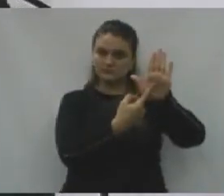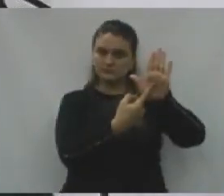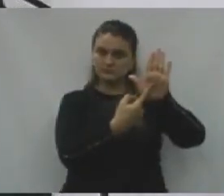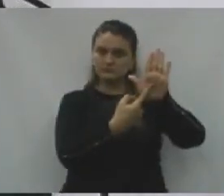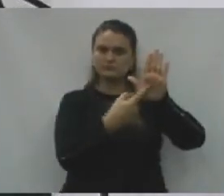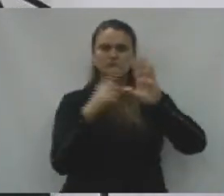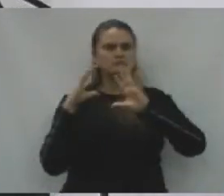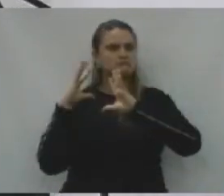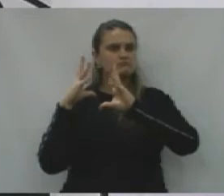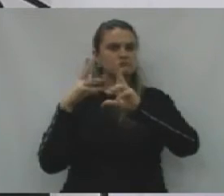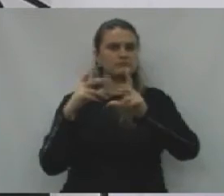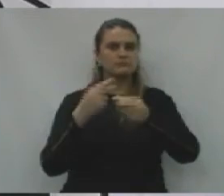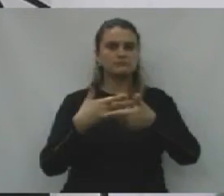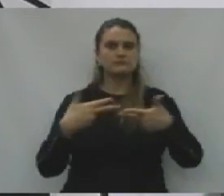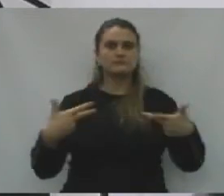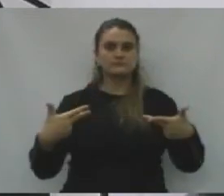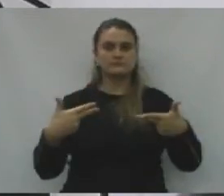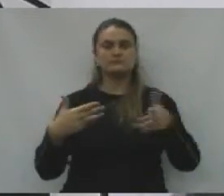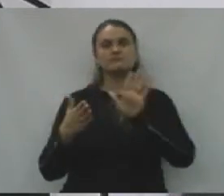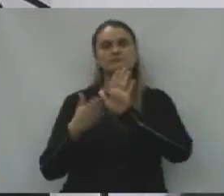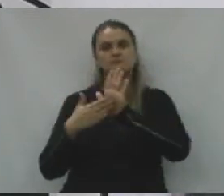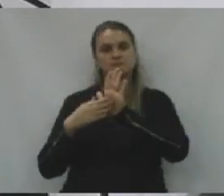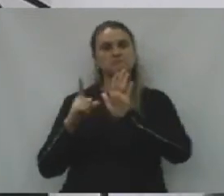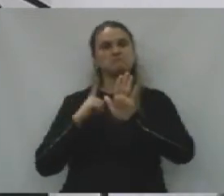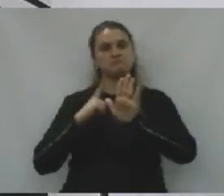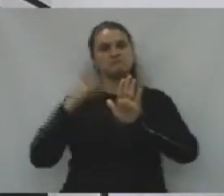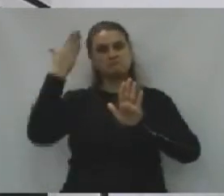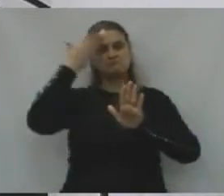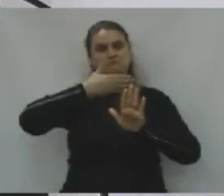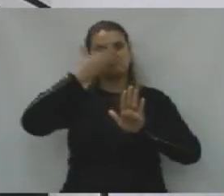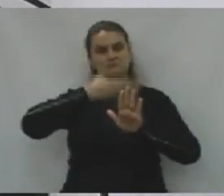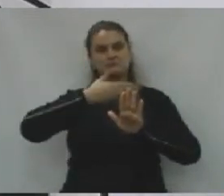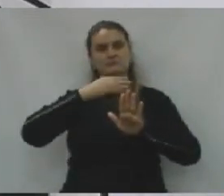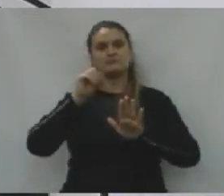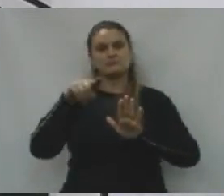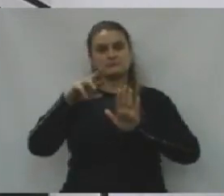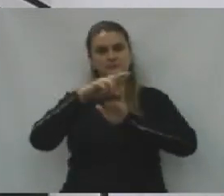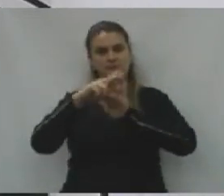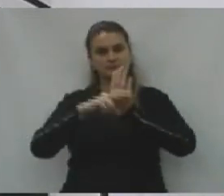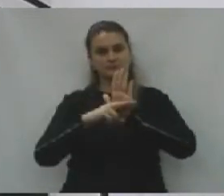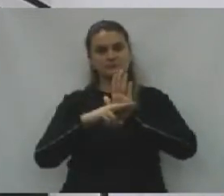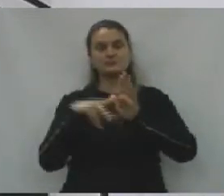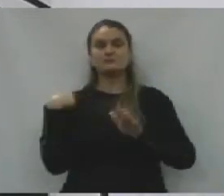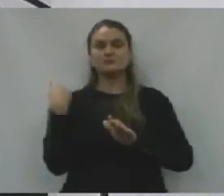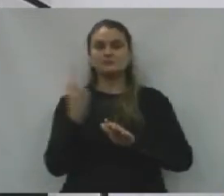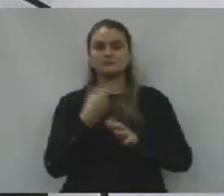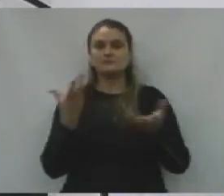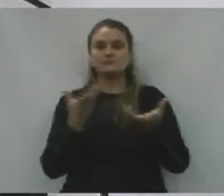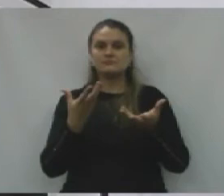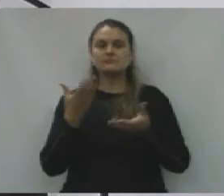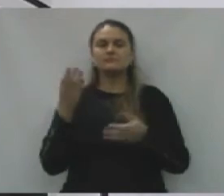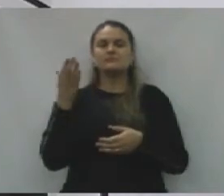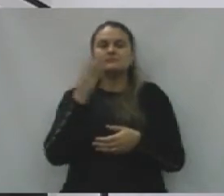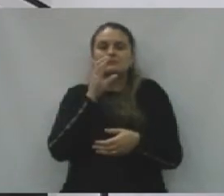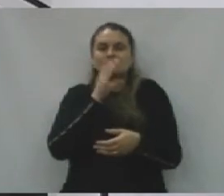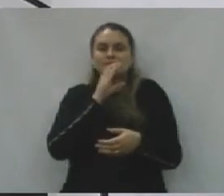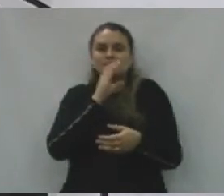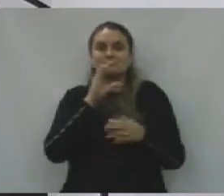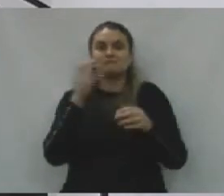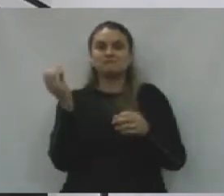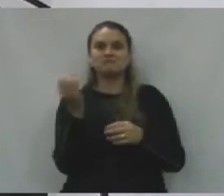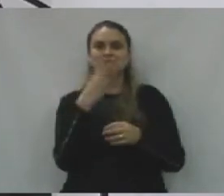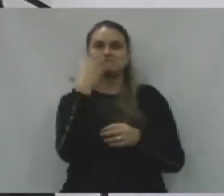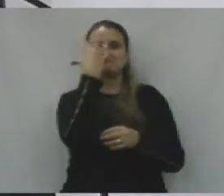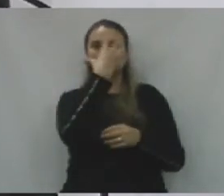isso toda essa questão. Está aqui. É uma questão de trâmite. Nós queríamos já, quanto antes, o Cineluz